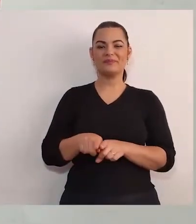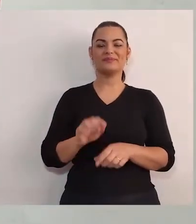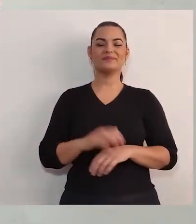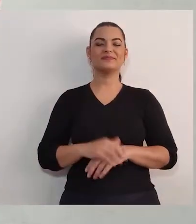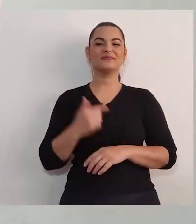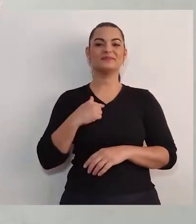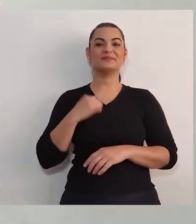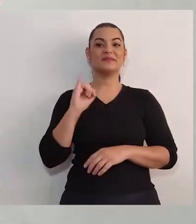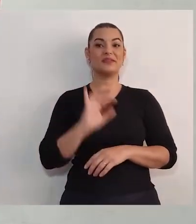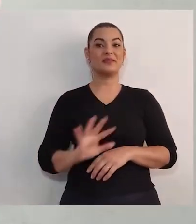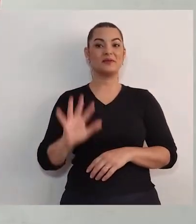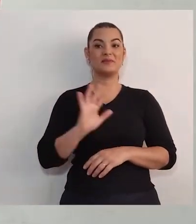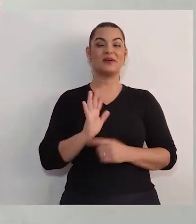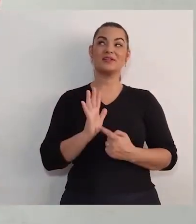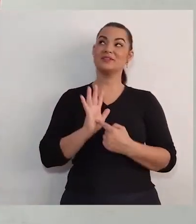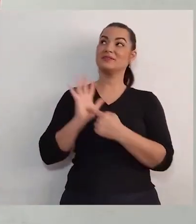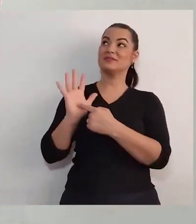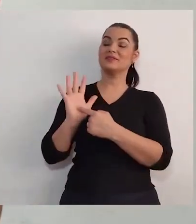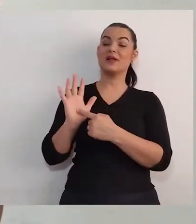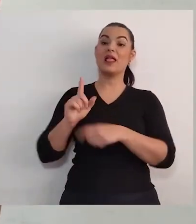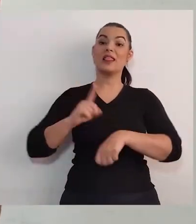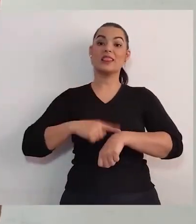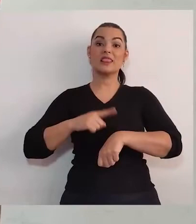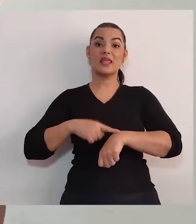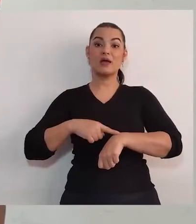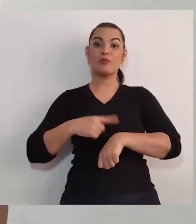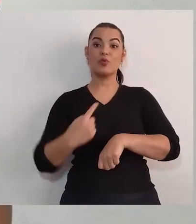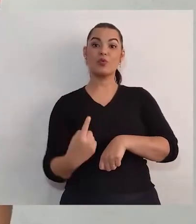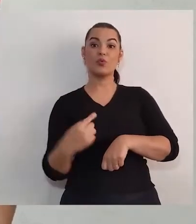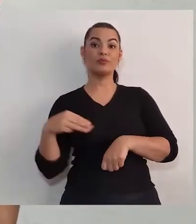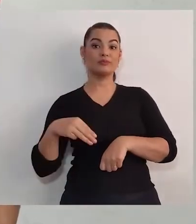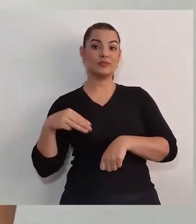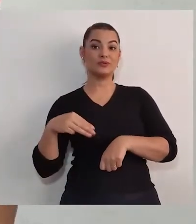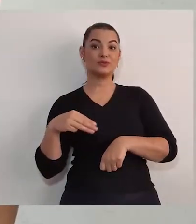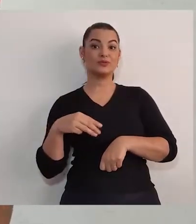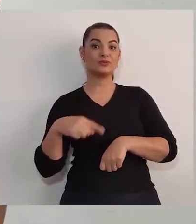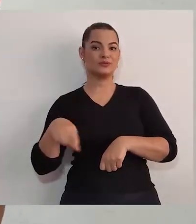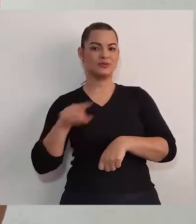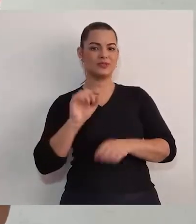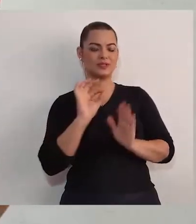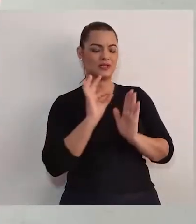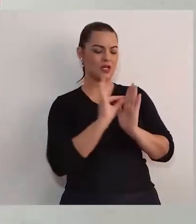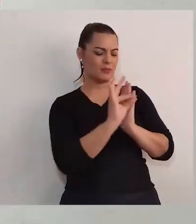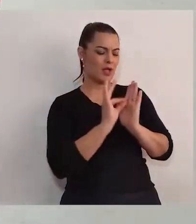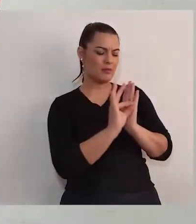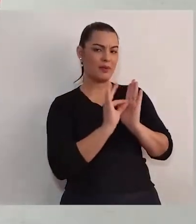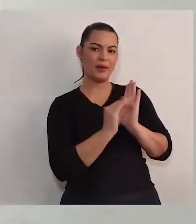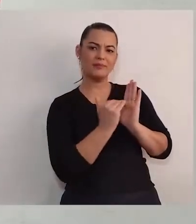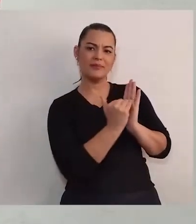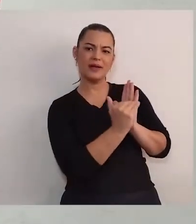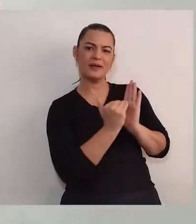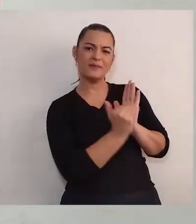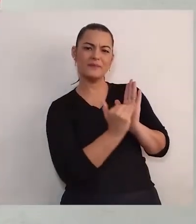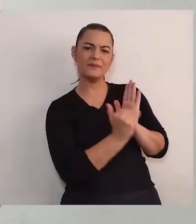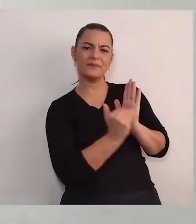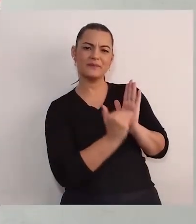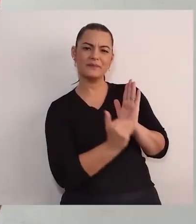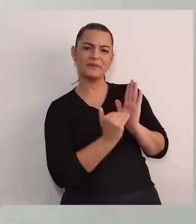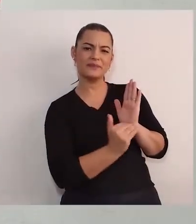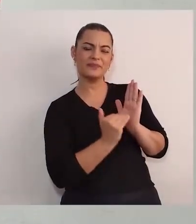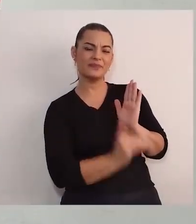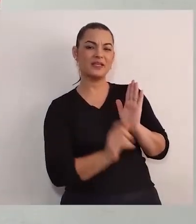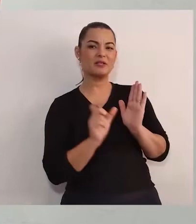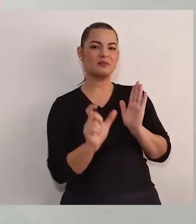Vou colocar as imagens e vou soltar o tempo. Vocês terão um minuto para listar o maior número possível aí